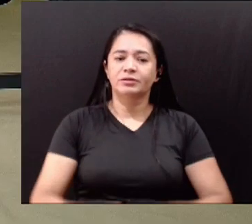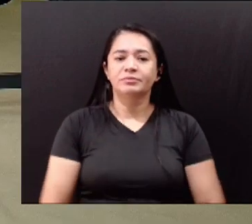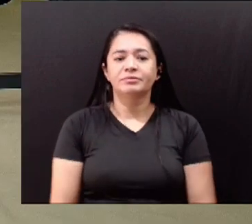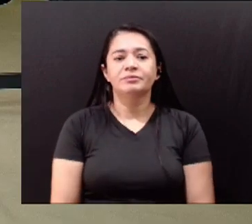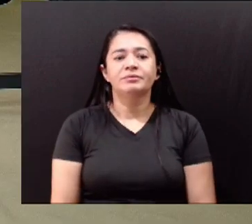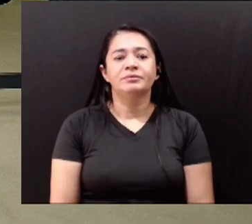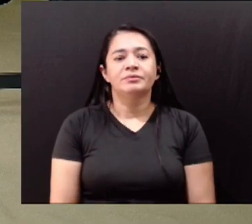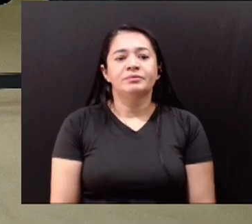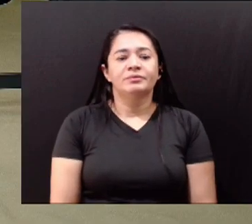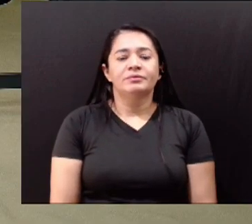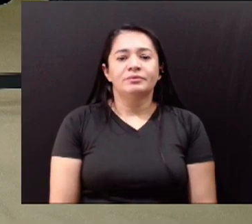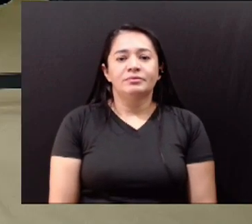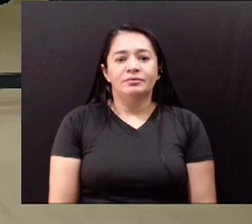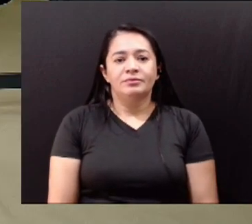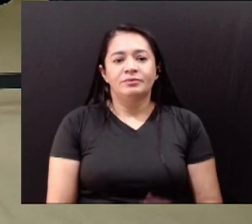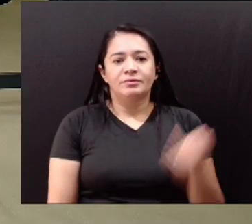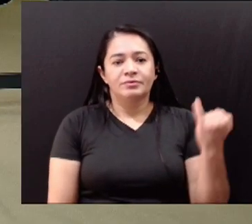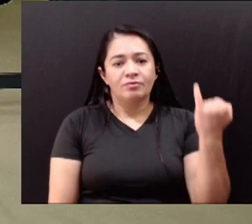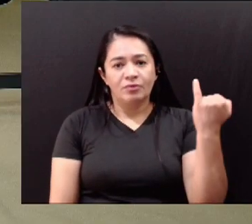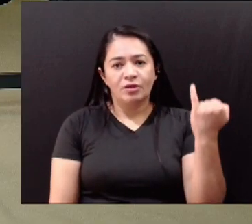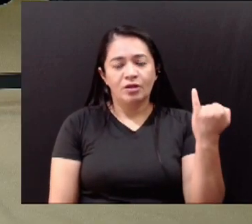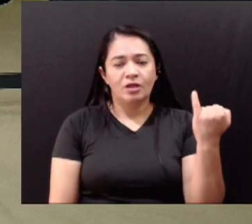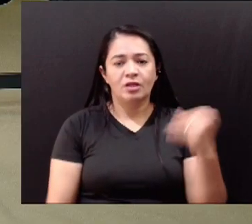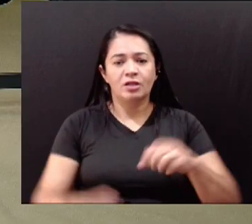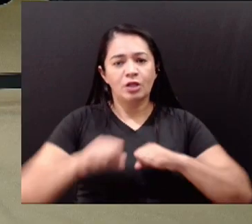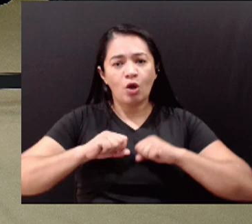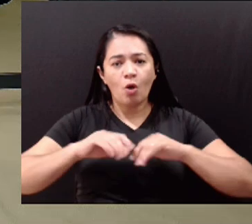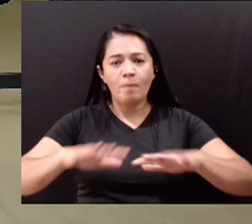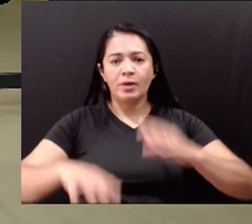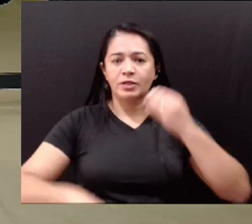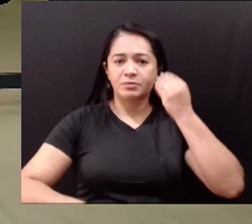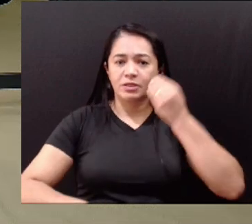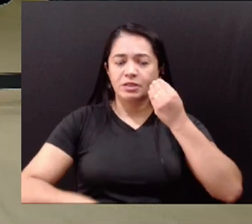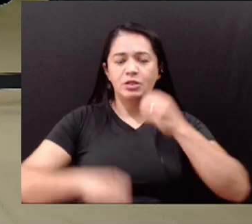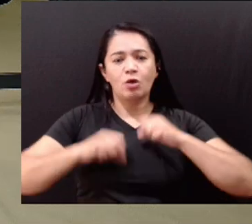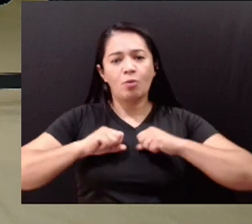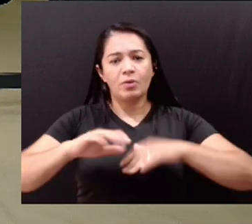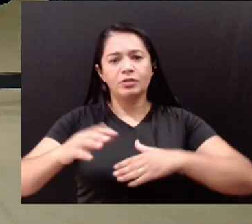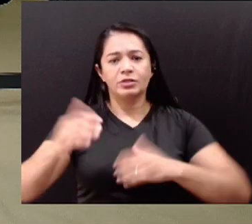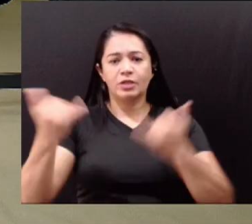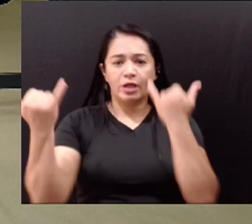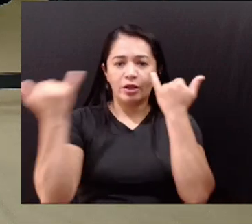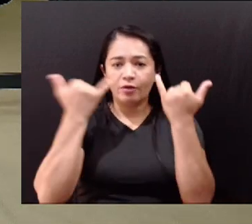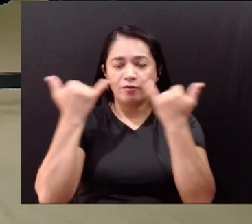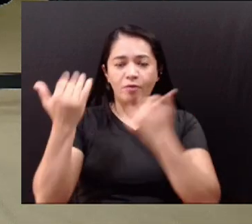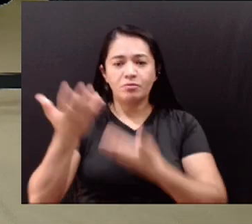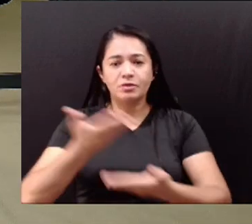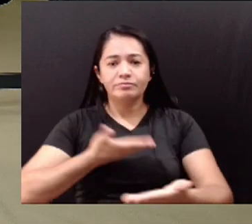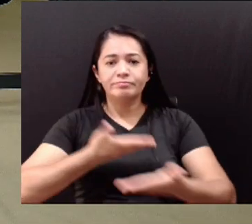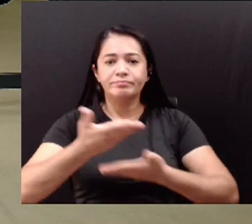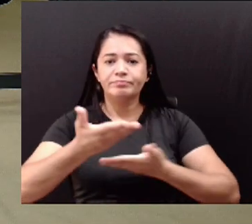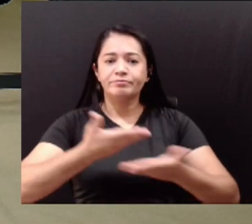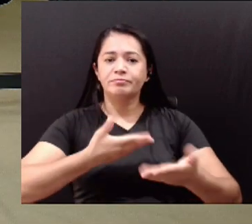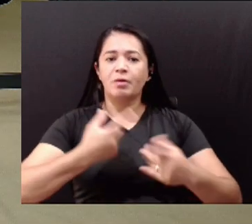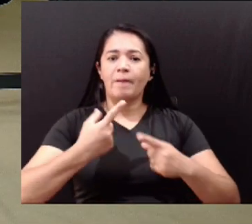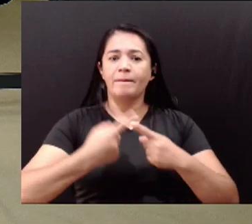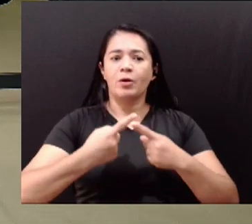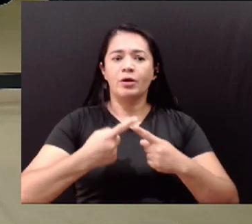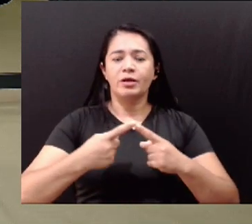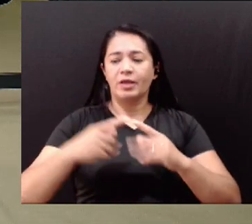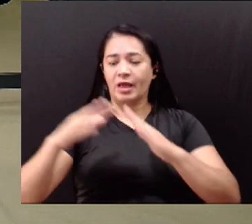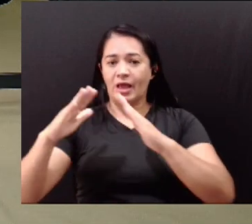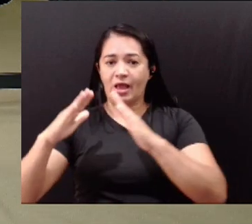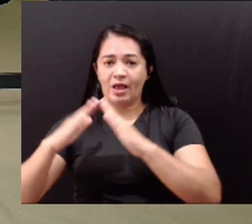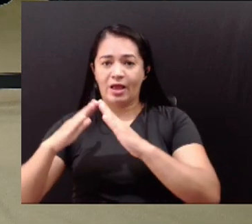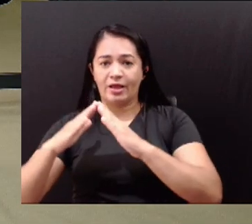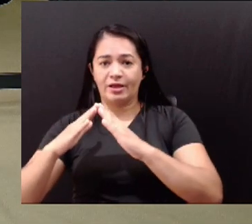É importante esse compartilhar experiência, troca de informações, porque a Vila Conviver é um exemplo a ser